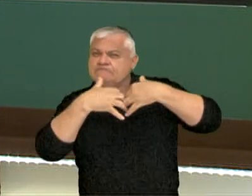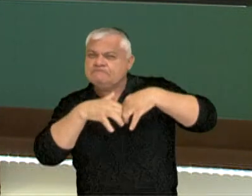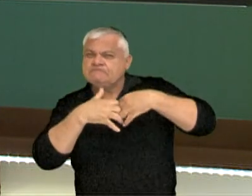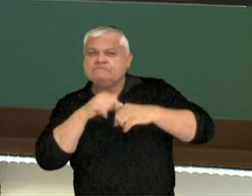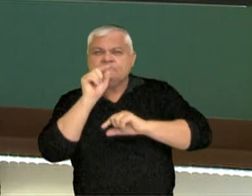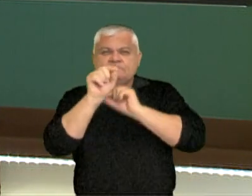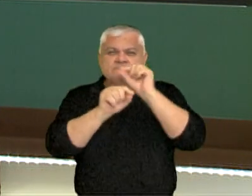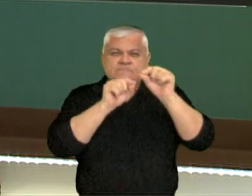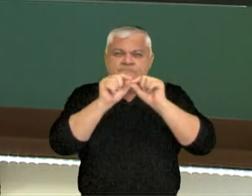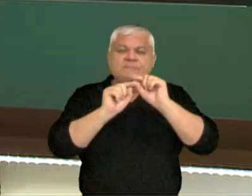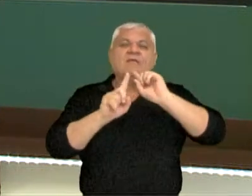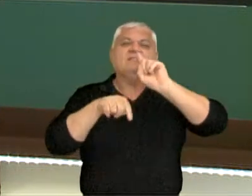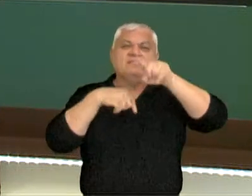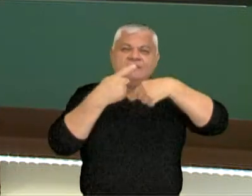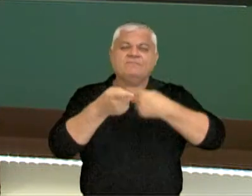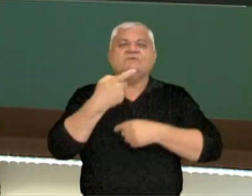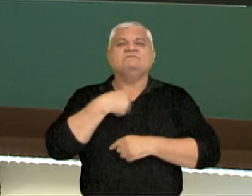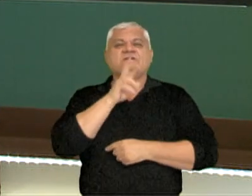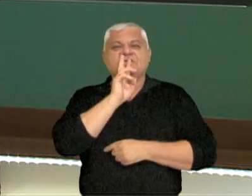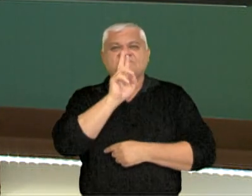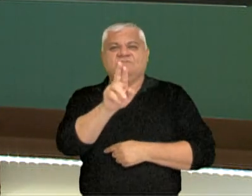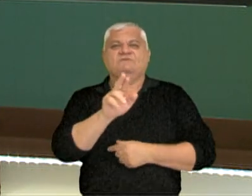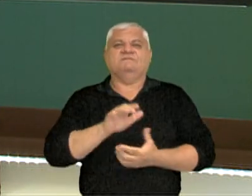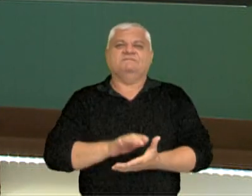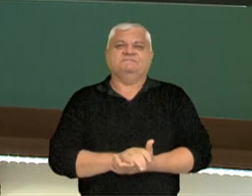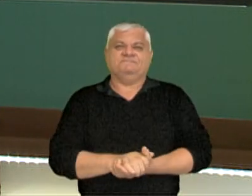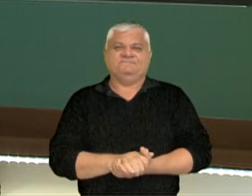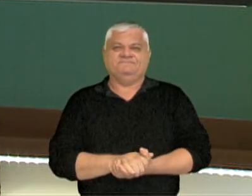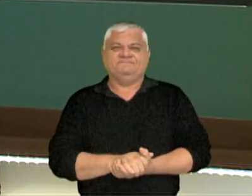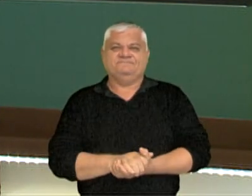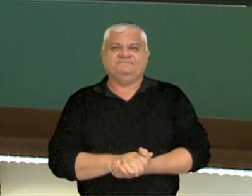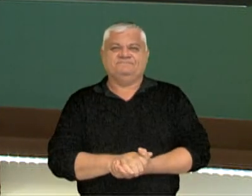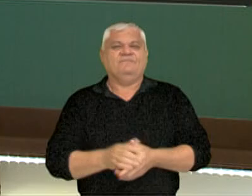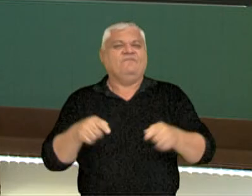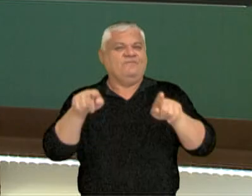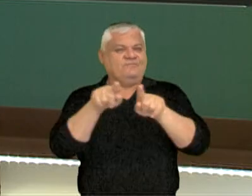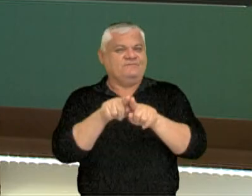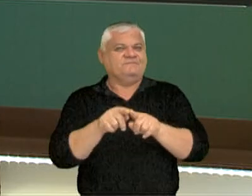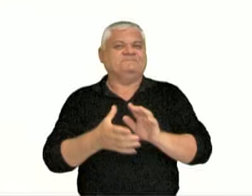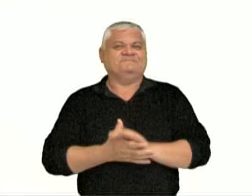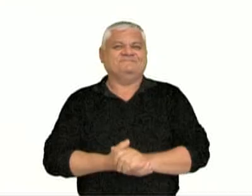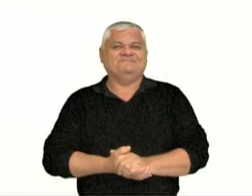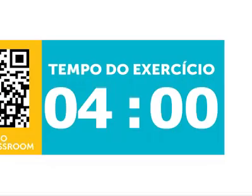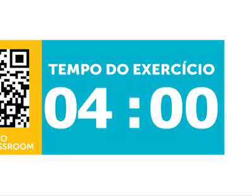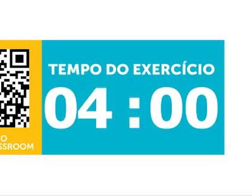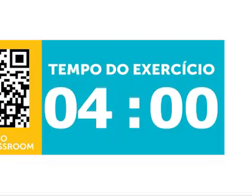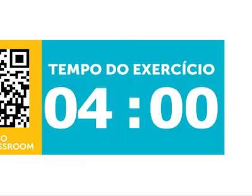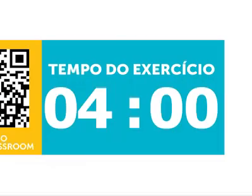interpretem e depois resolvam a questão, ok? Já voltamos!